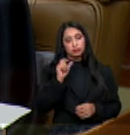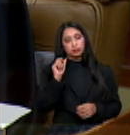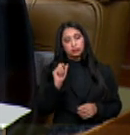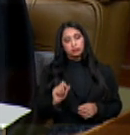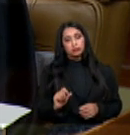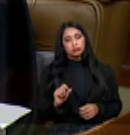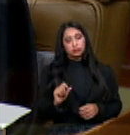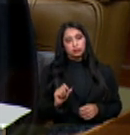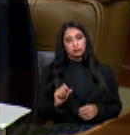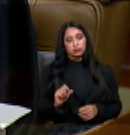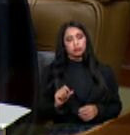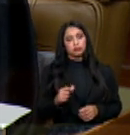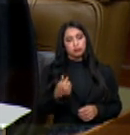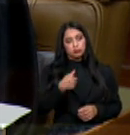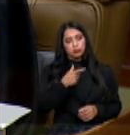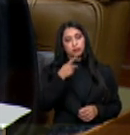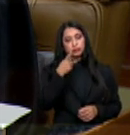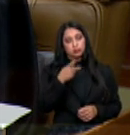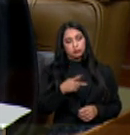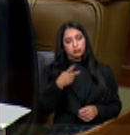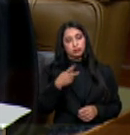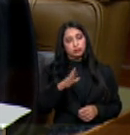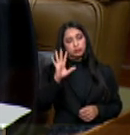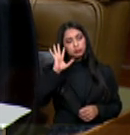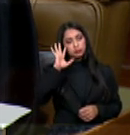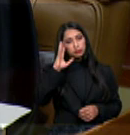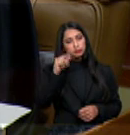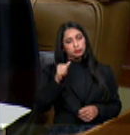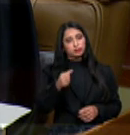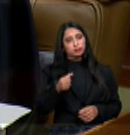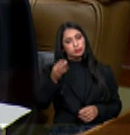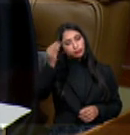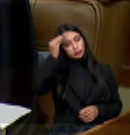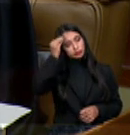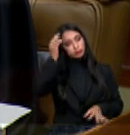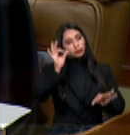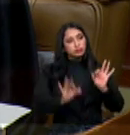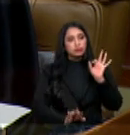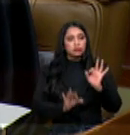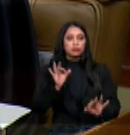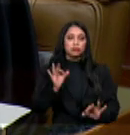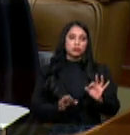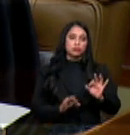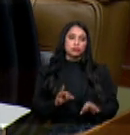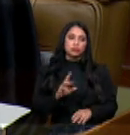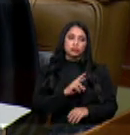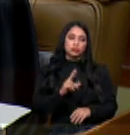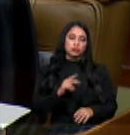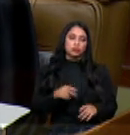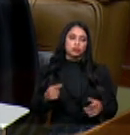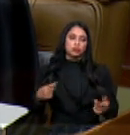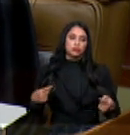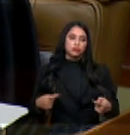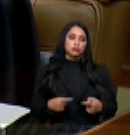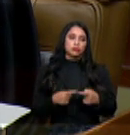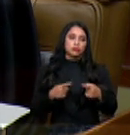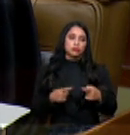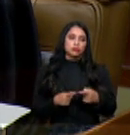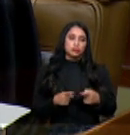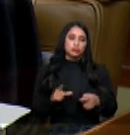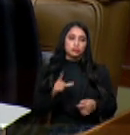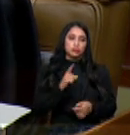que infiro deste julgamento, vale dizer, pelo não cumprimento deste